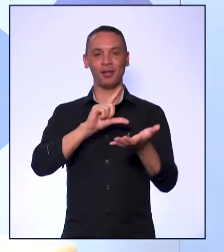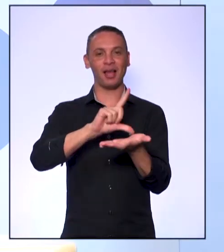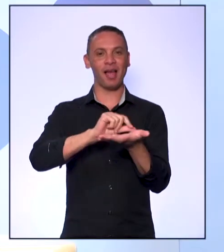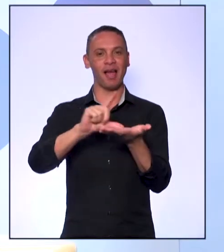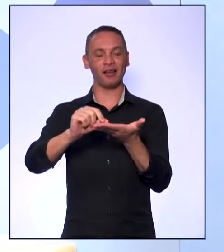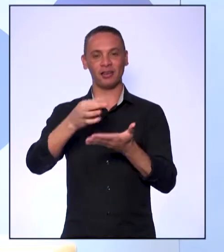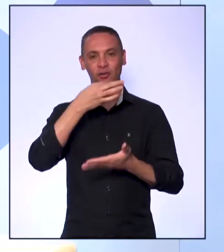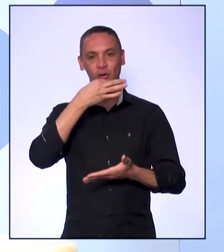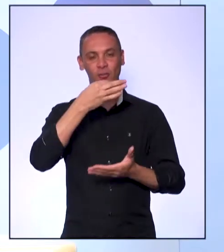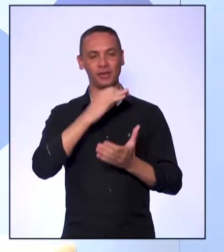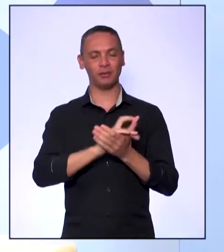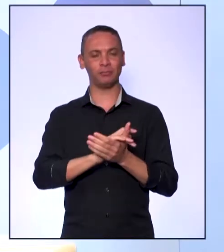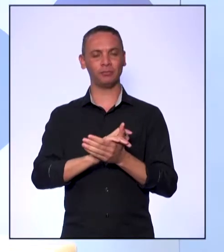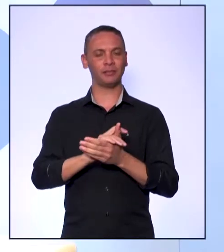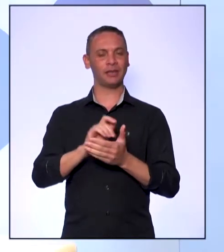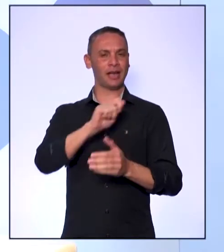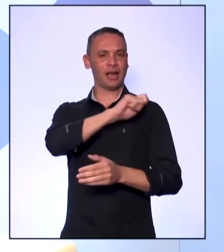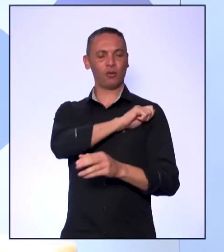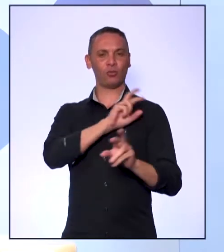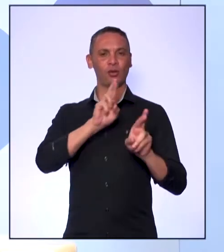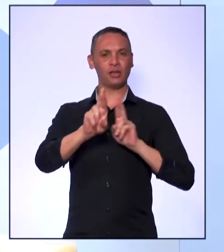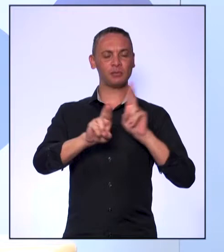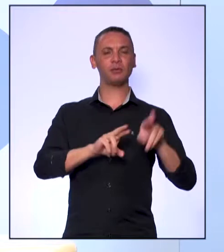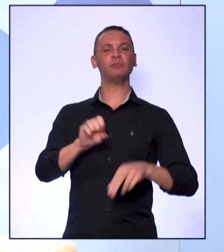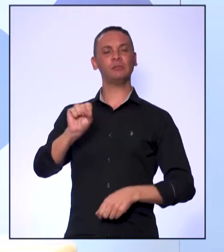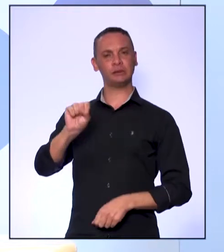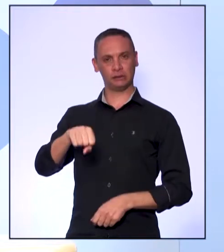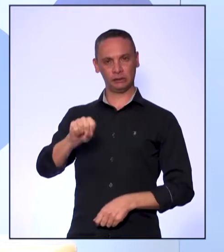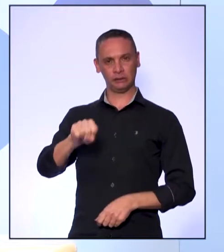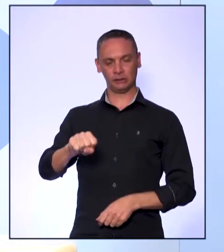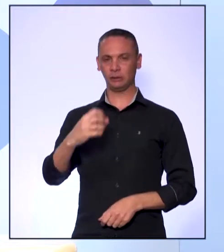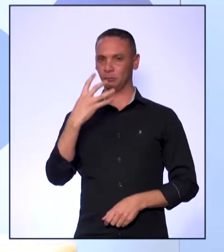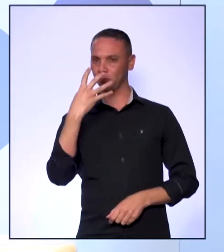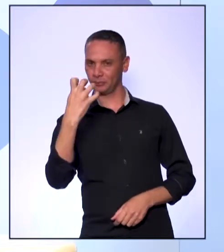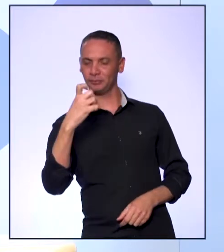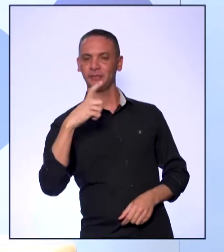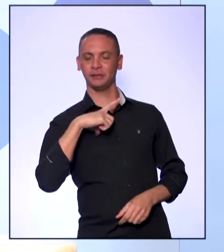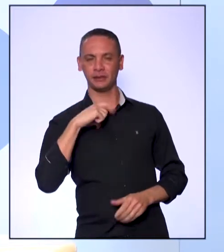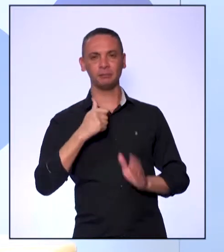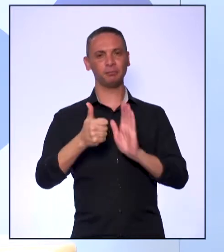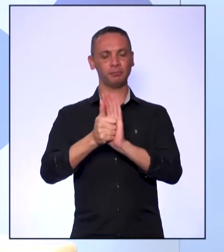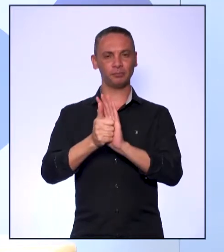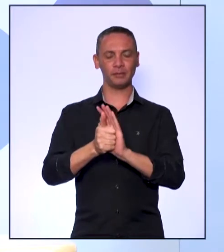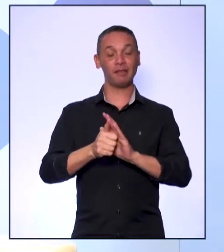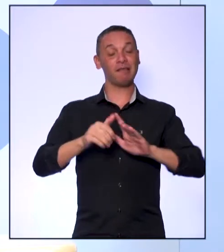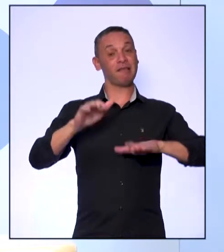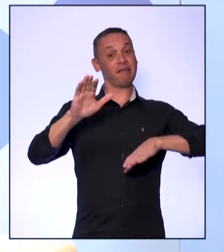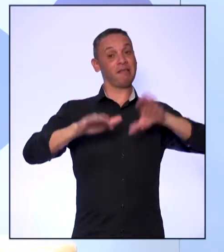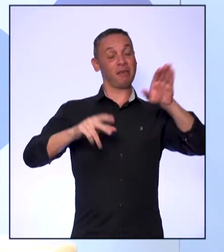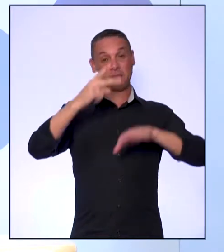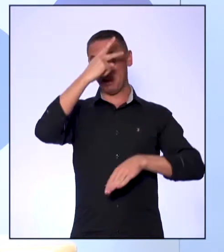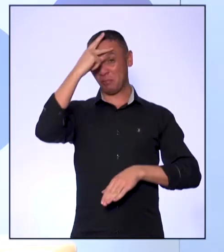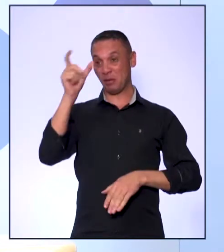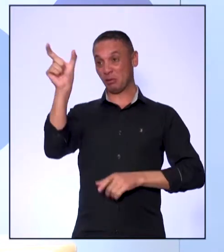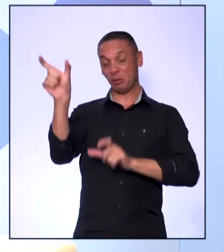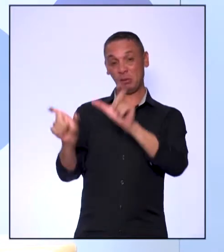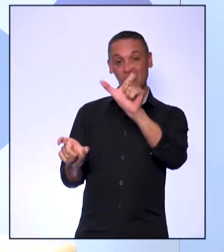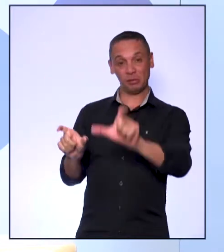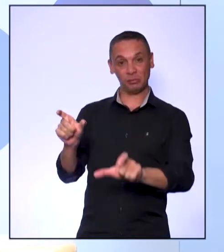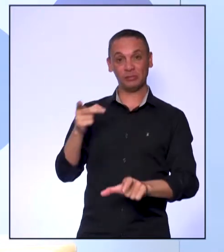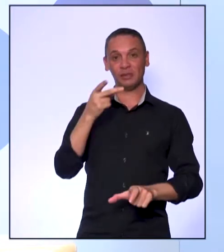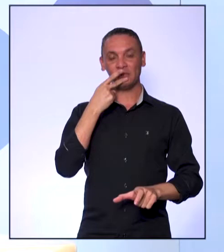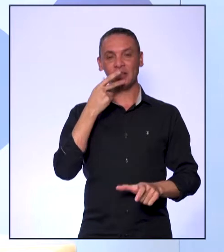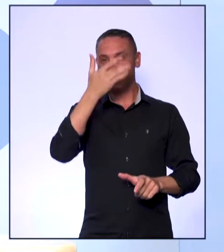opinião. Alguns alunos responderam que sim, alguns falam que depende da pessoa, comentam que